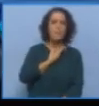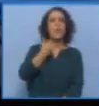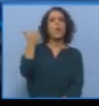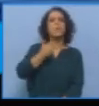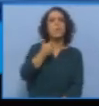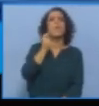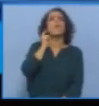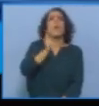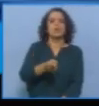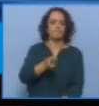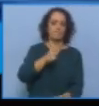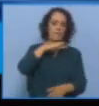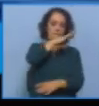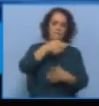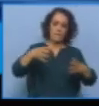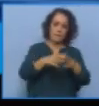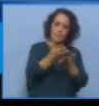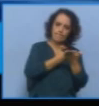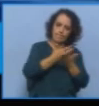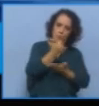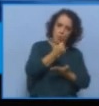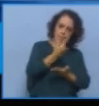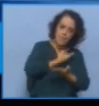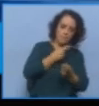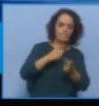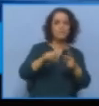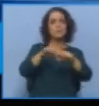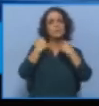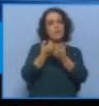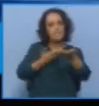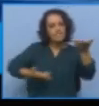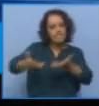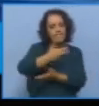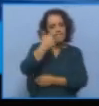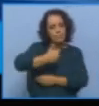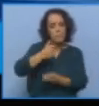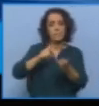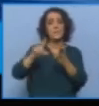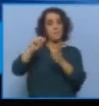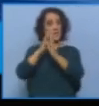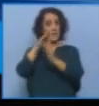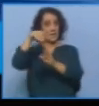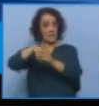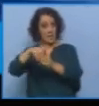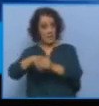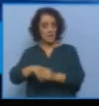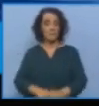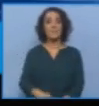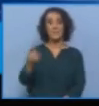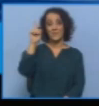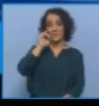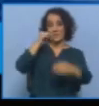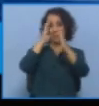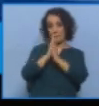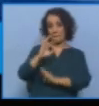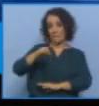relações familiares, nas relações sociais e também na Igreja. Há bocadinho a Paula sublinhava que, celebrando a